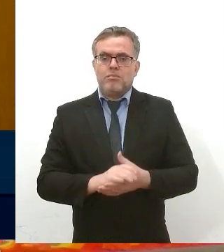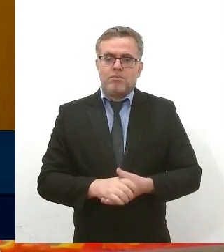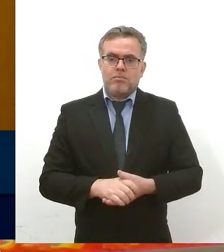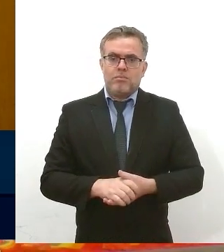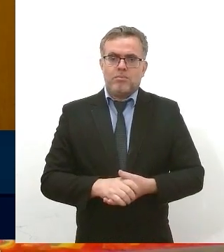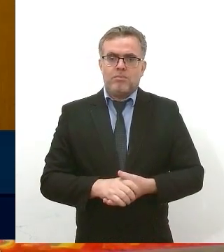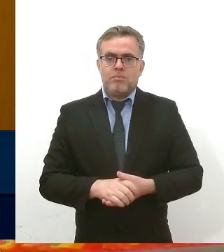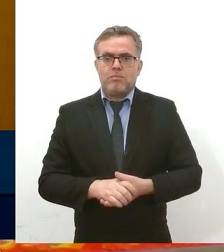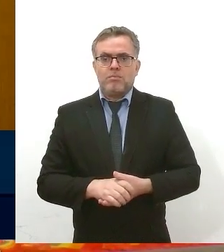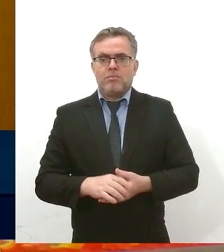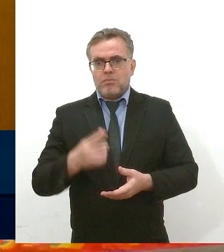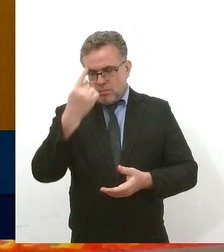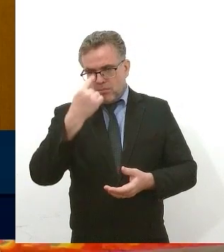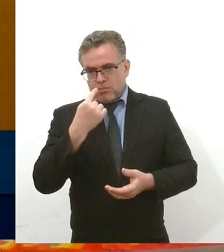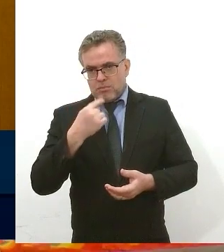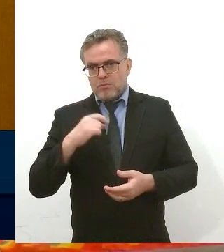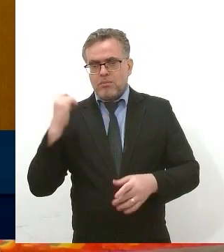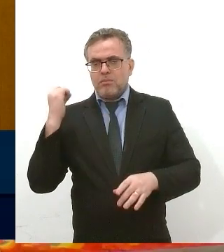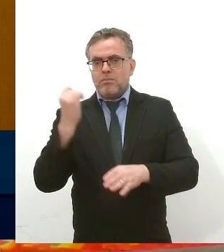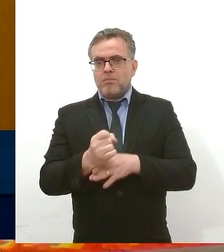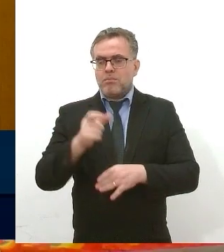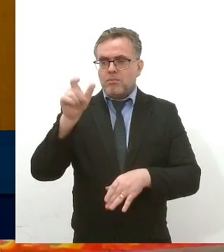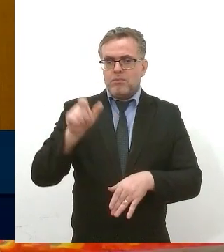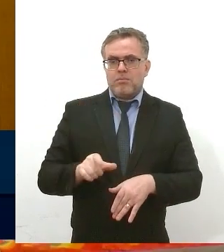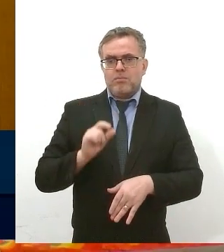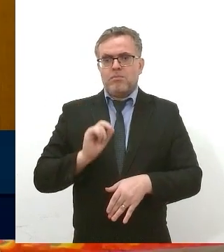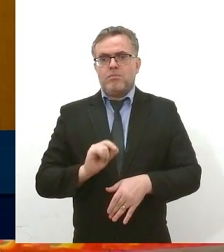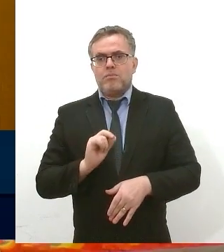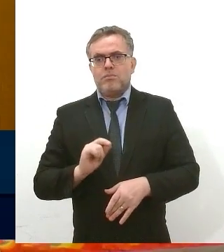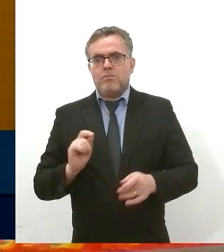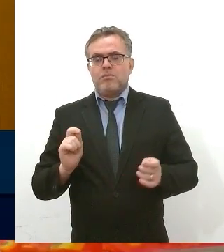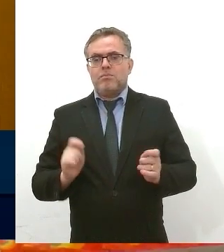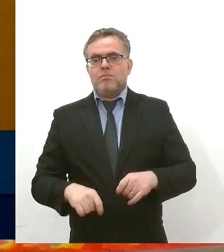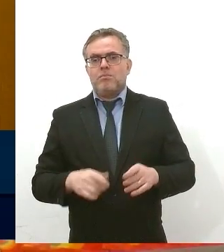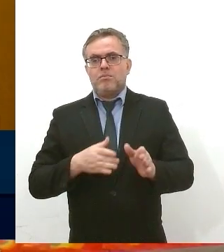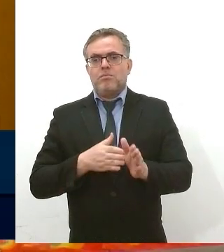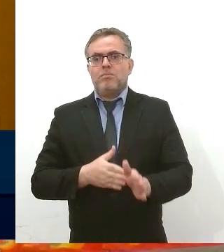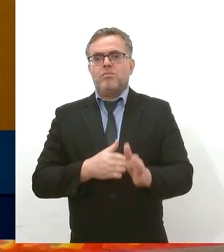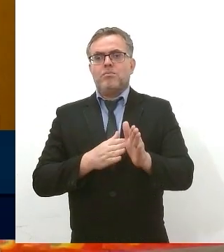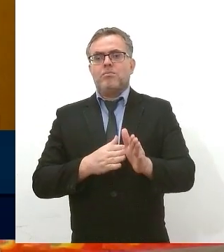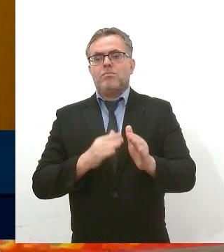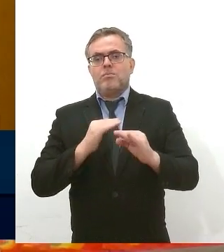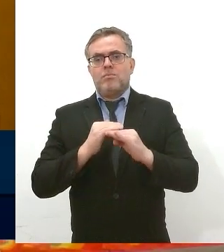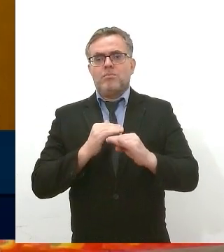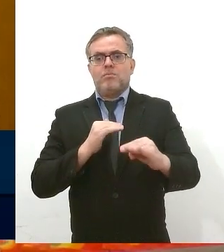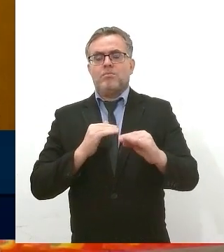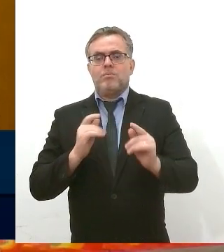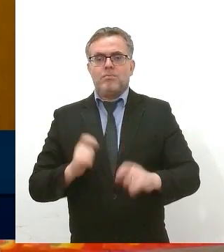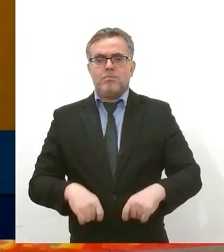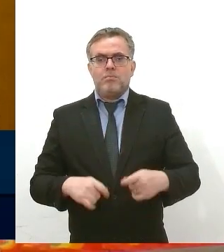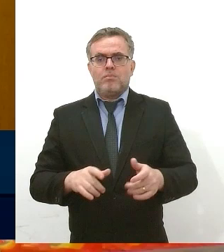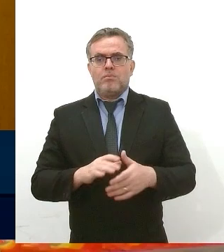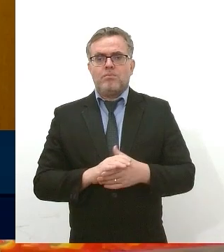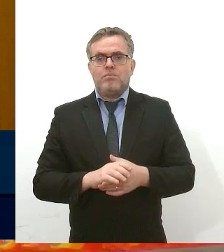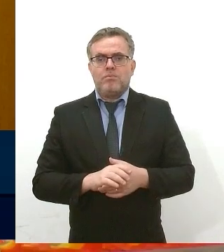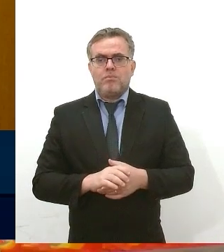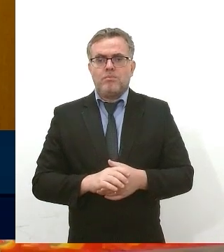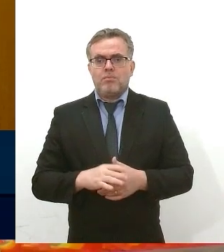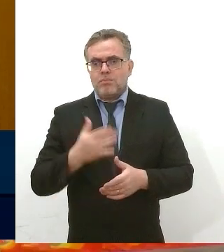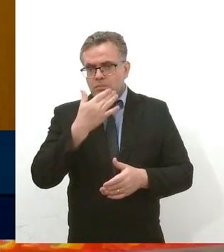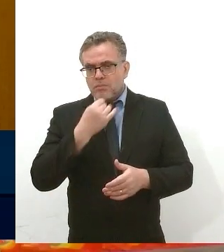assassinos também segue um padrão. Na maioria das vezes, são homens,